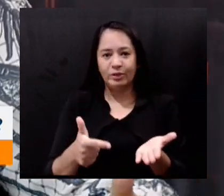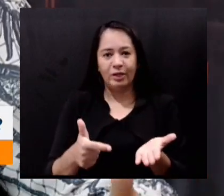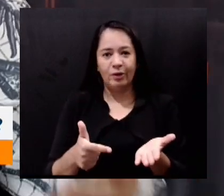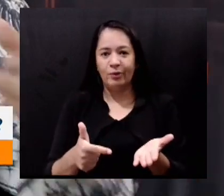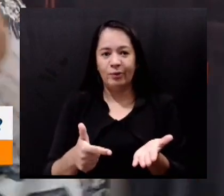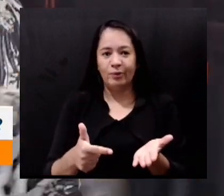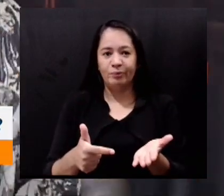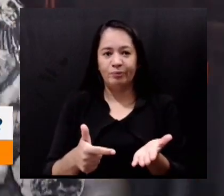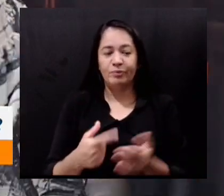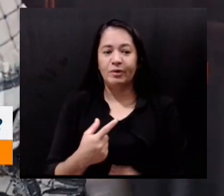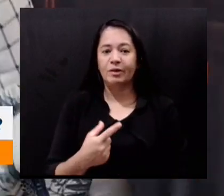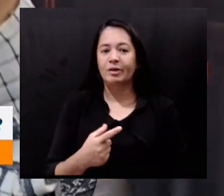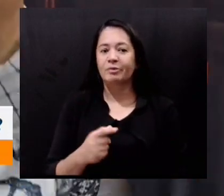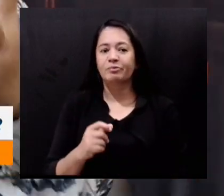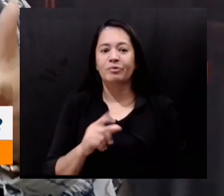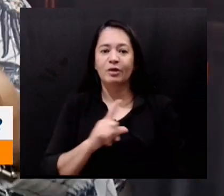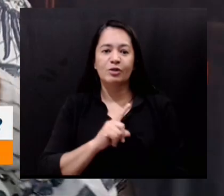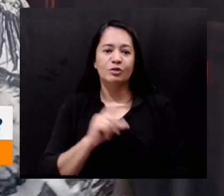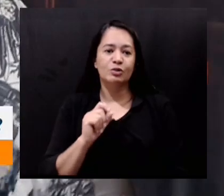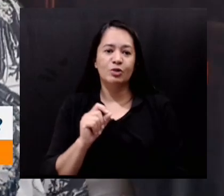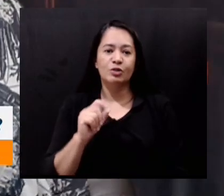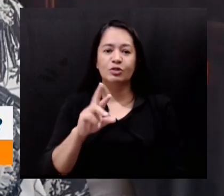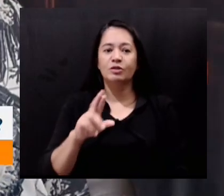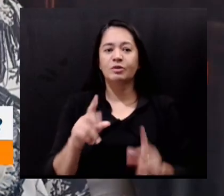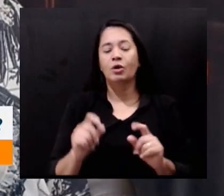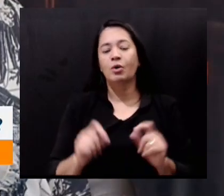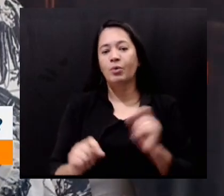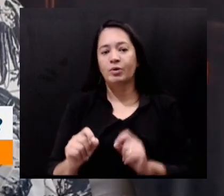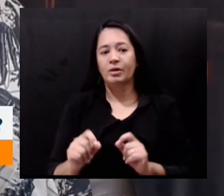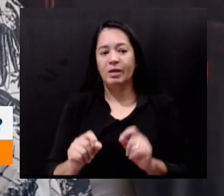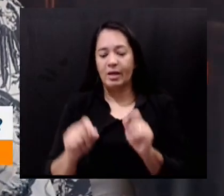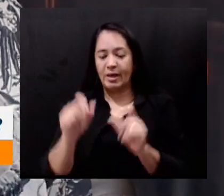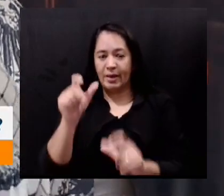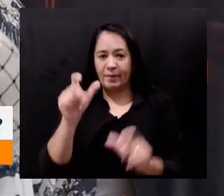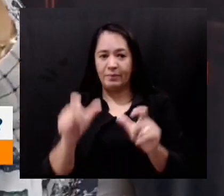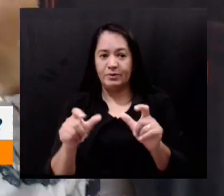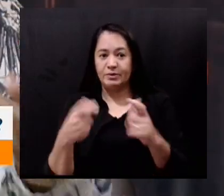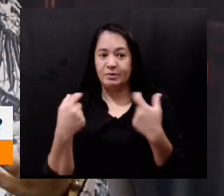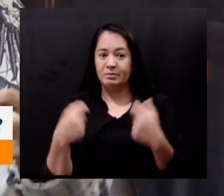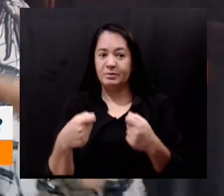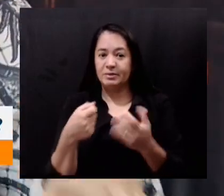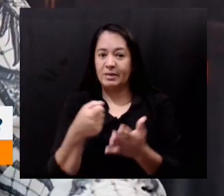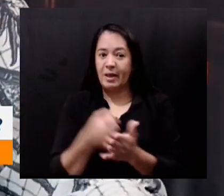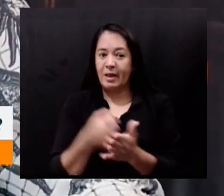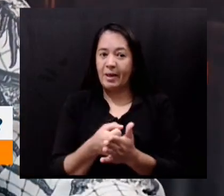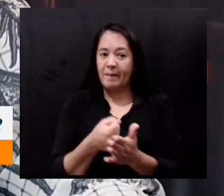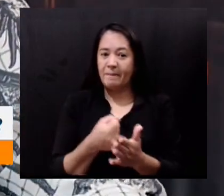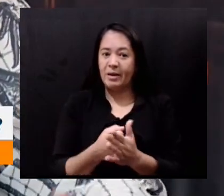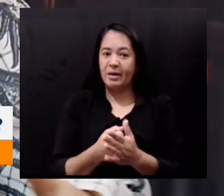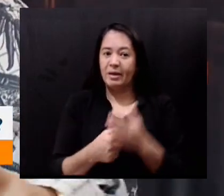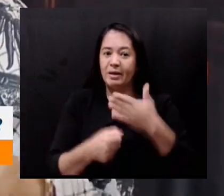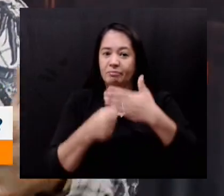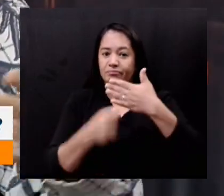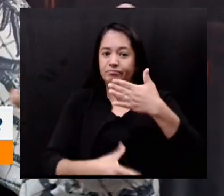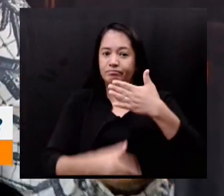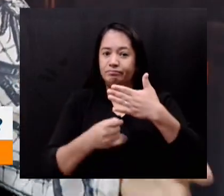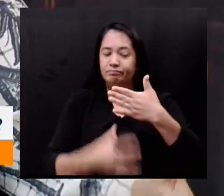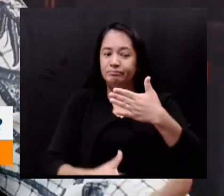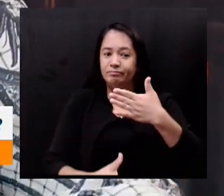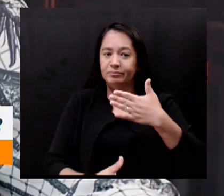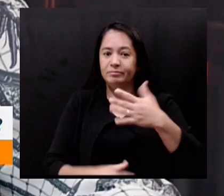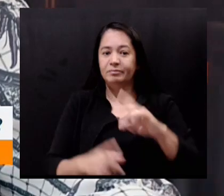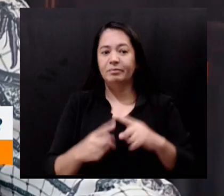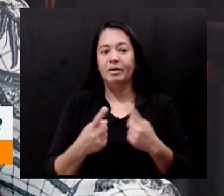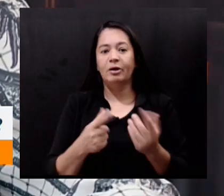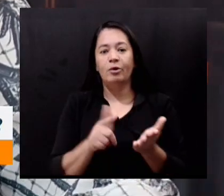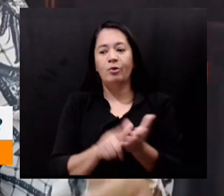grande diferença é que a pessoa precisava pagar para fazer aquele comentário e a própria mídia ali conseguia